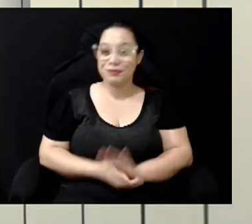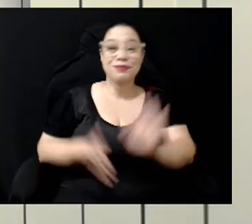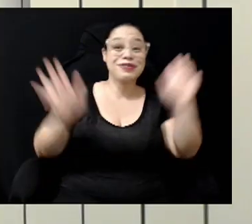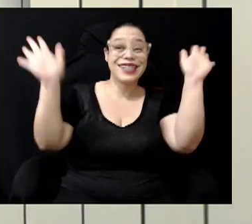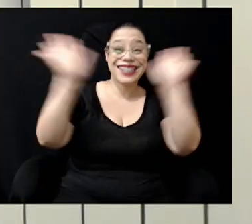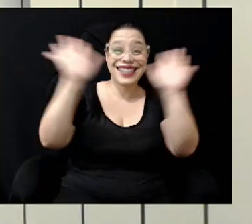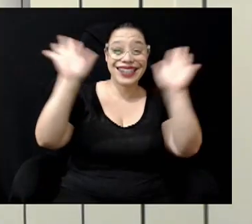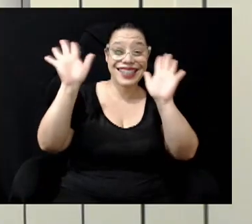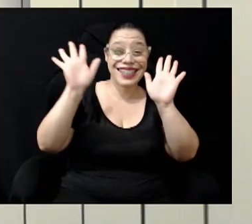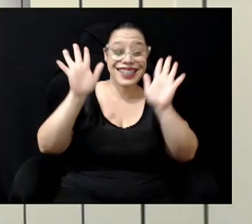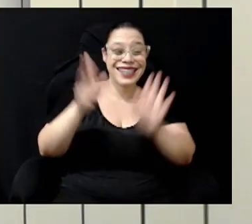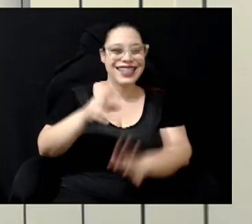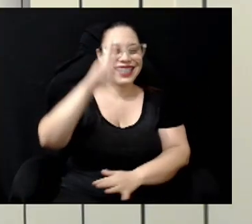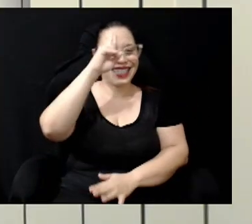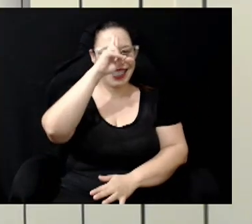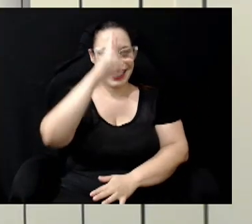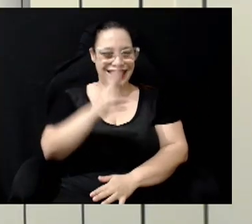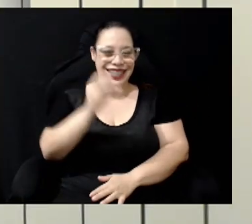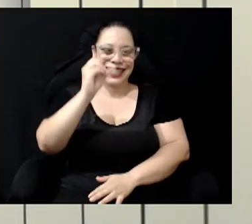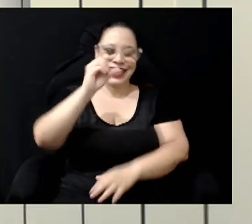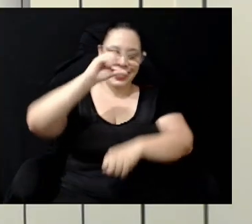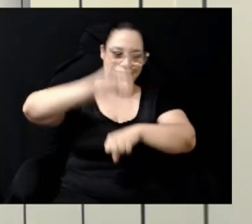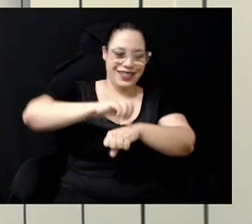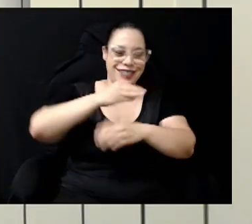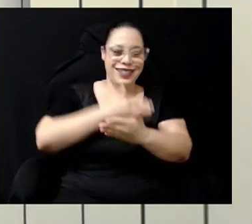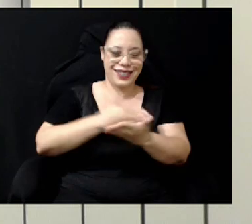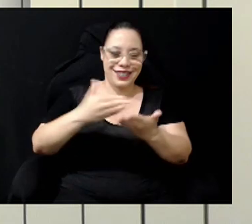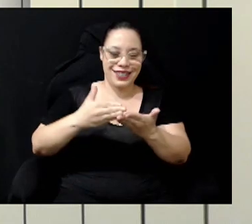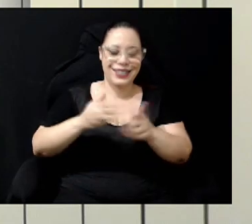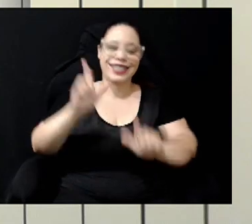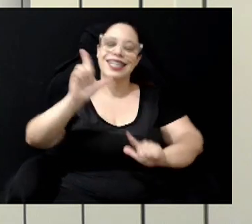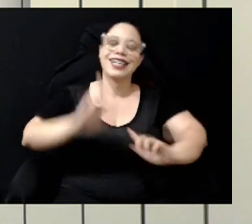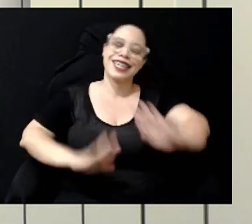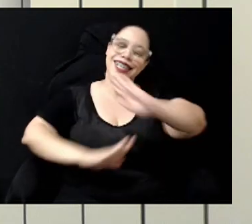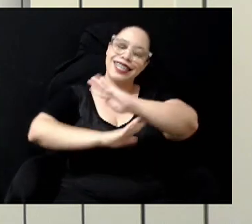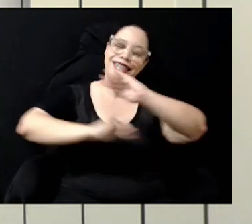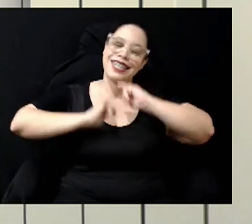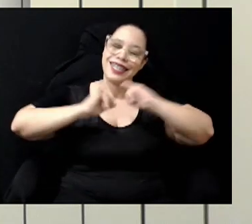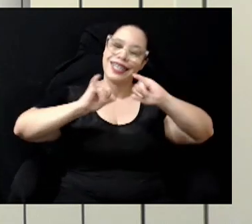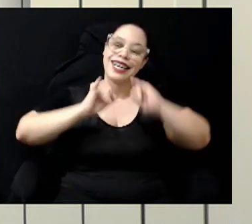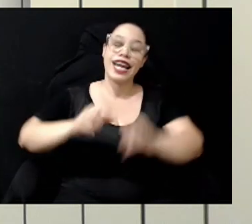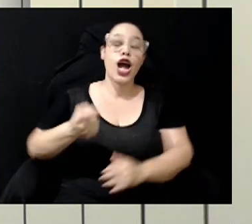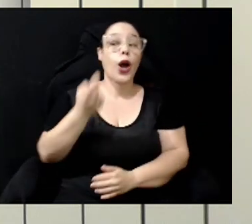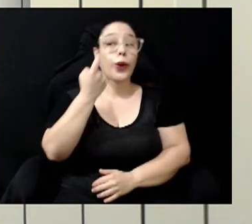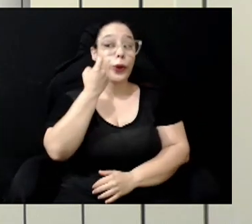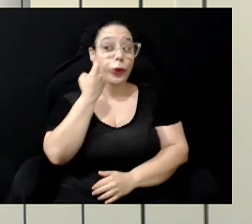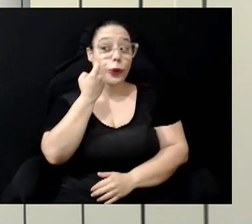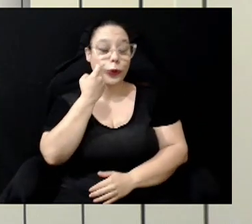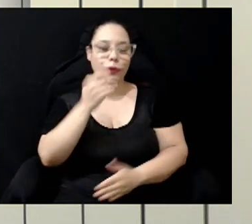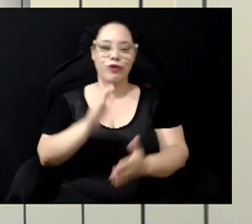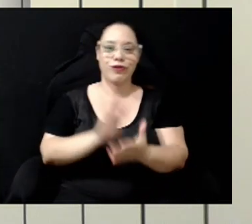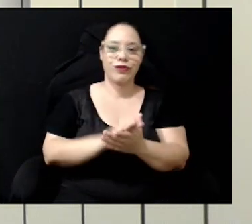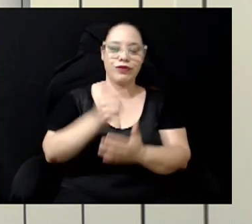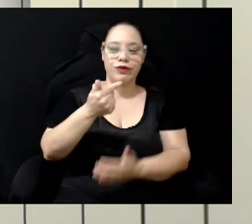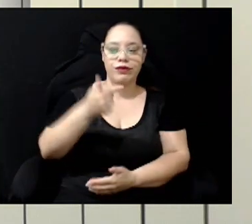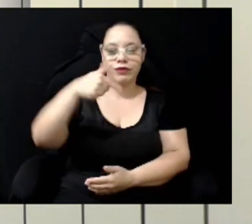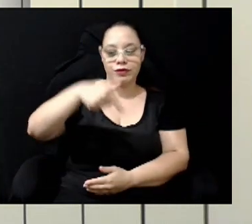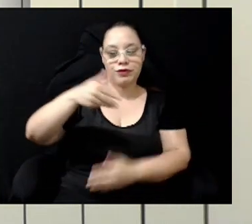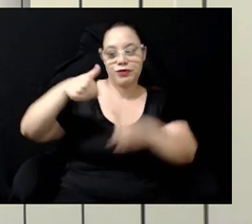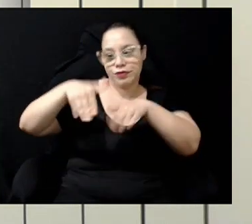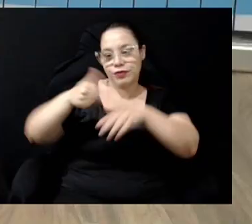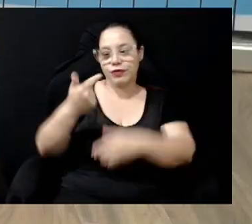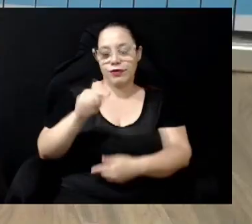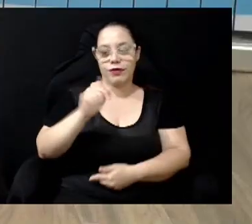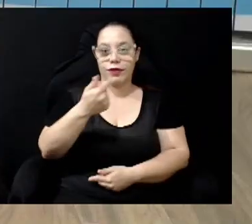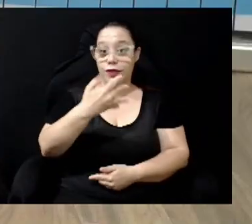Olá, 12:09, começa agora o Câmara Notícia, edição desta sexta-feira, 27 de setembro de